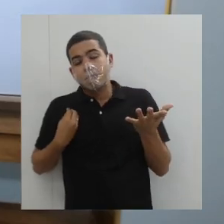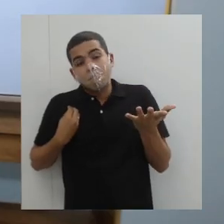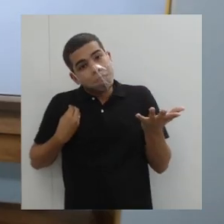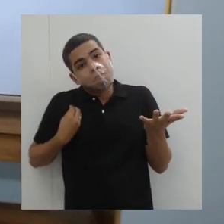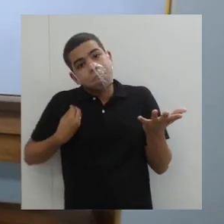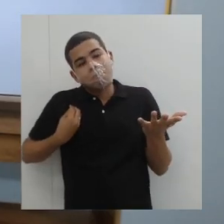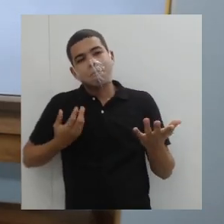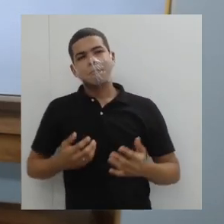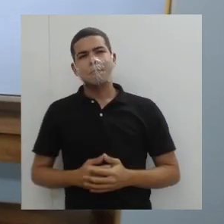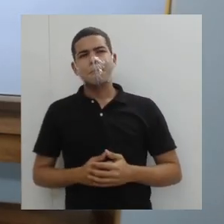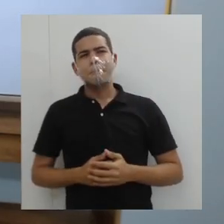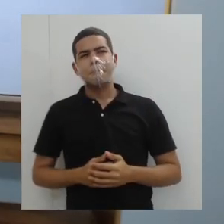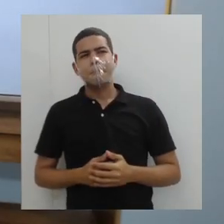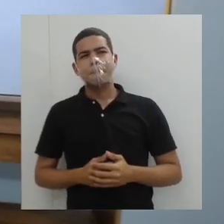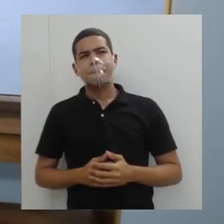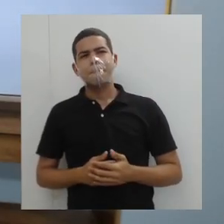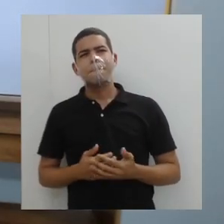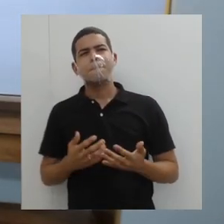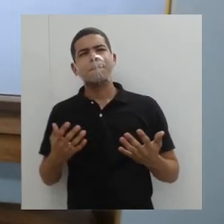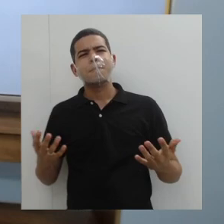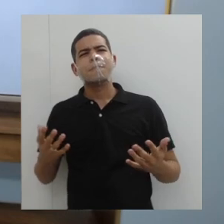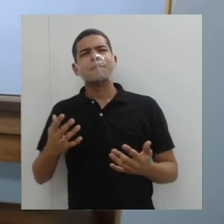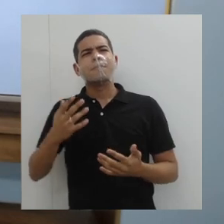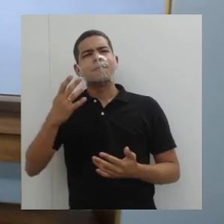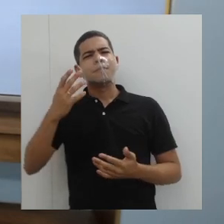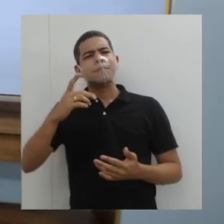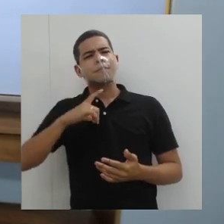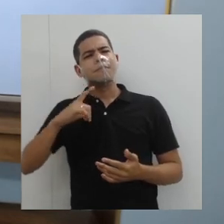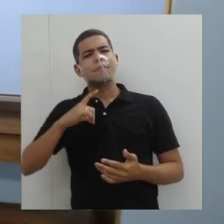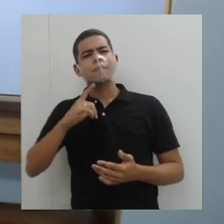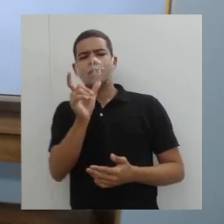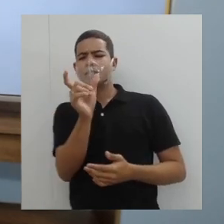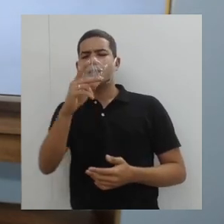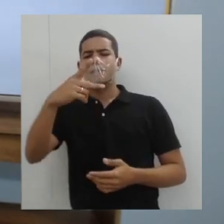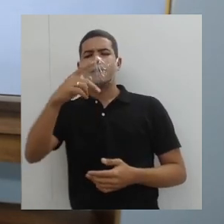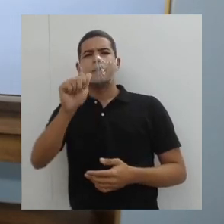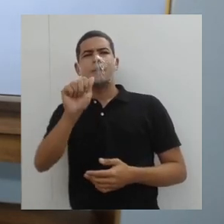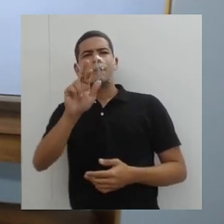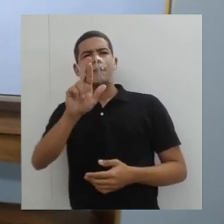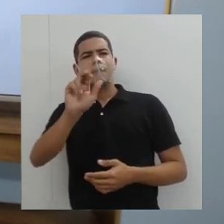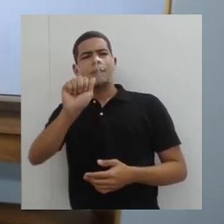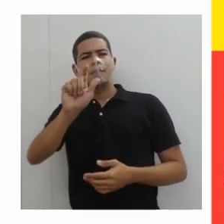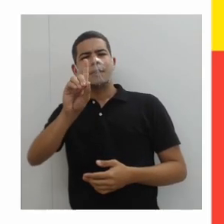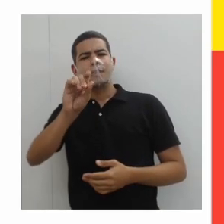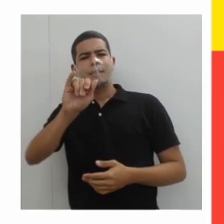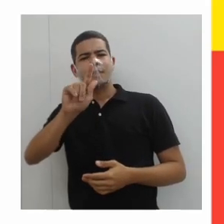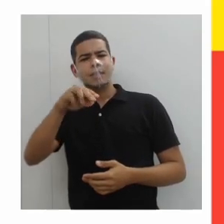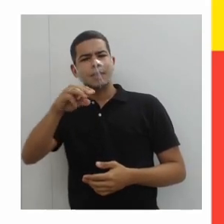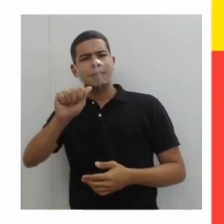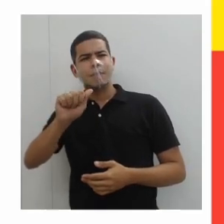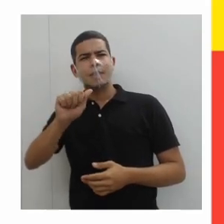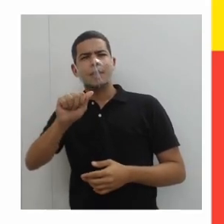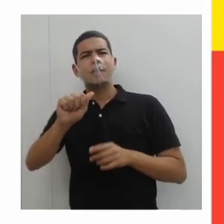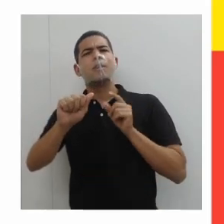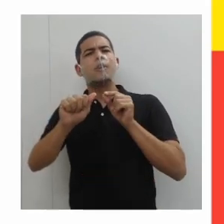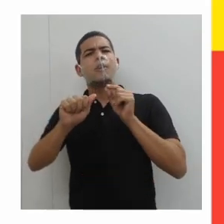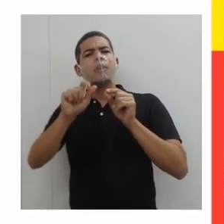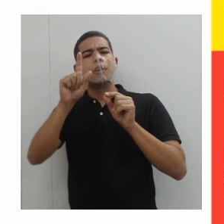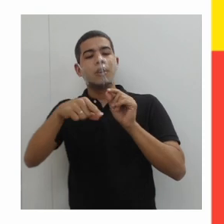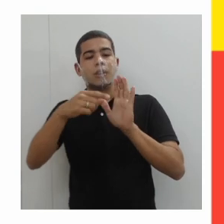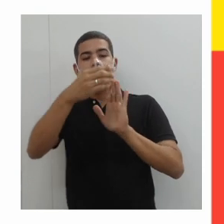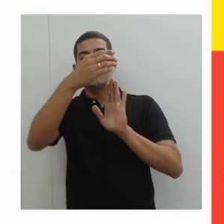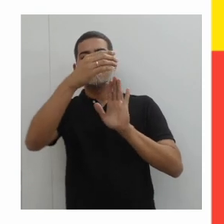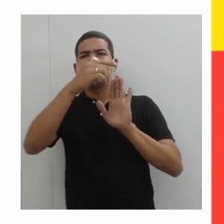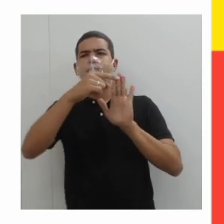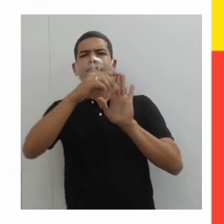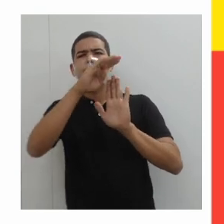gente, tá certo? Então, dando continuidade, a gente vai falar sobre paradigma novamente. Paradigma é um modelo, tá aí em vermelho, né? Paradigma é um